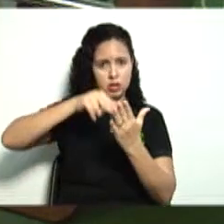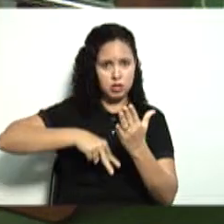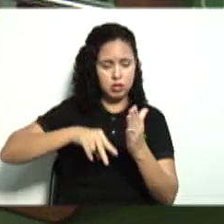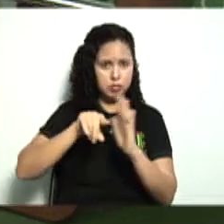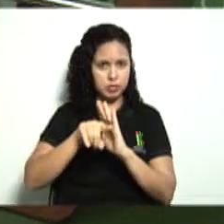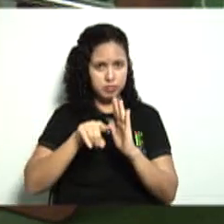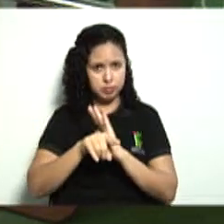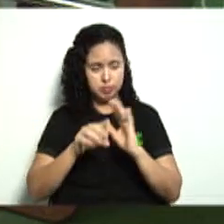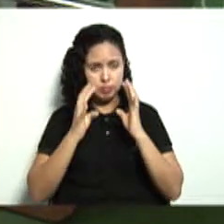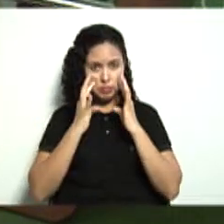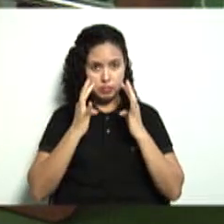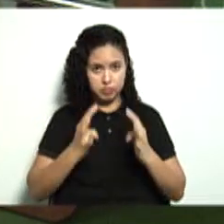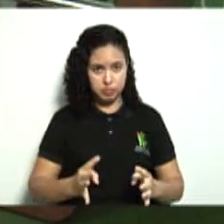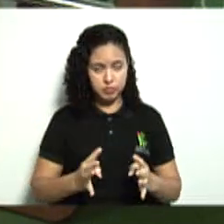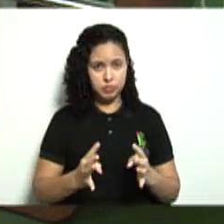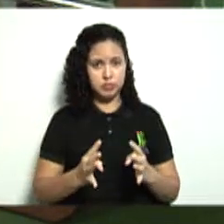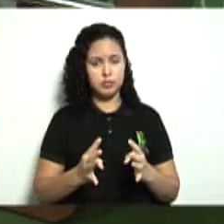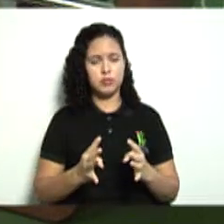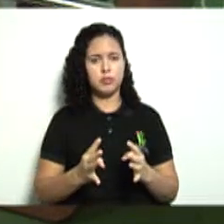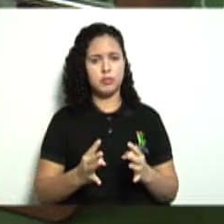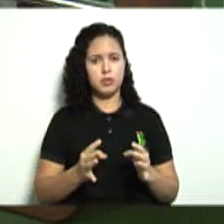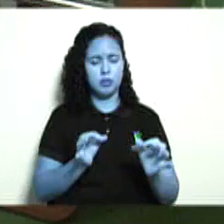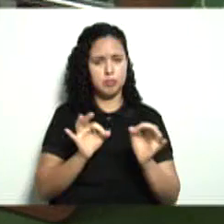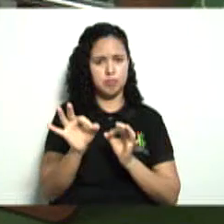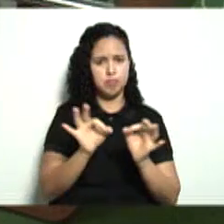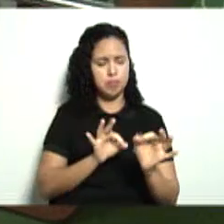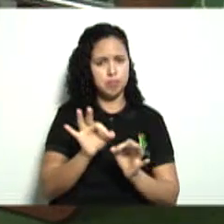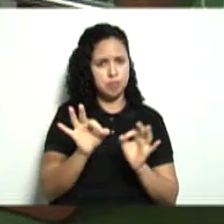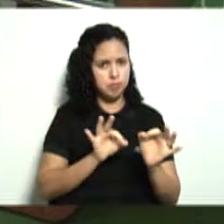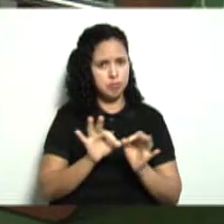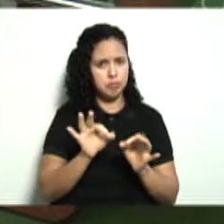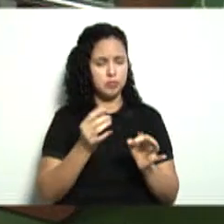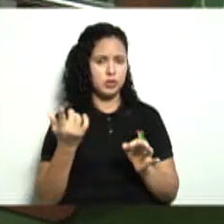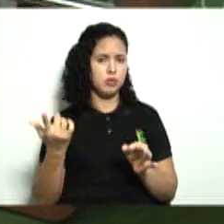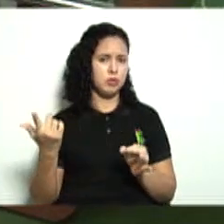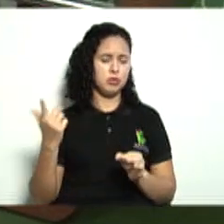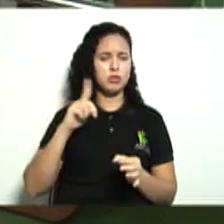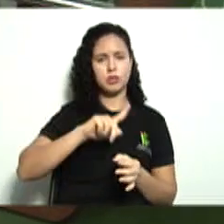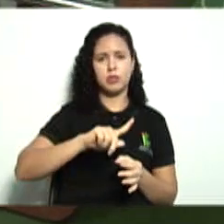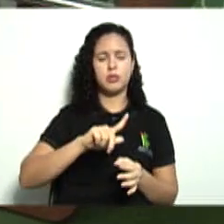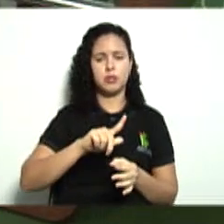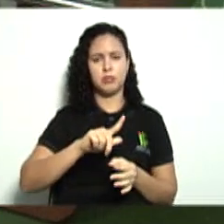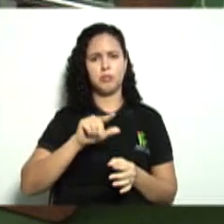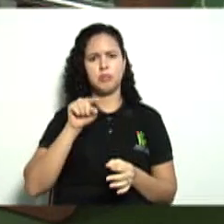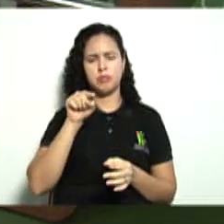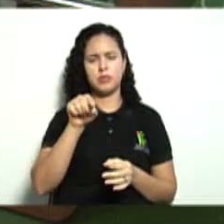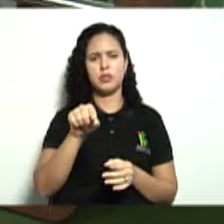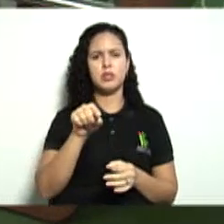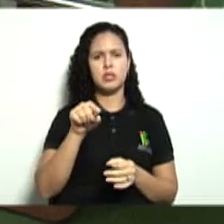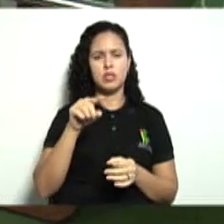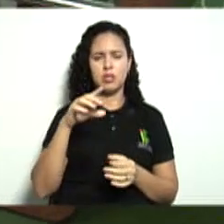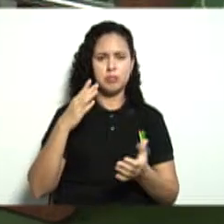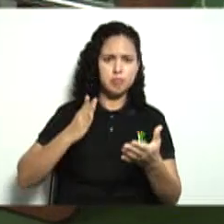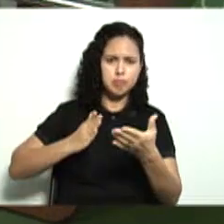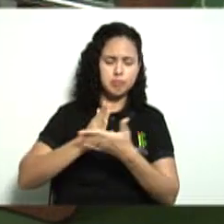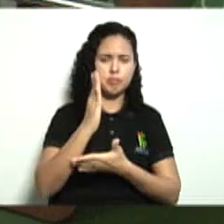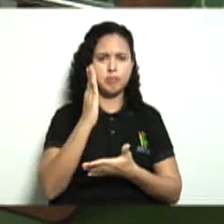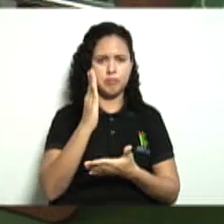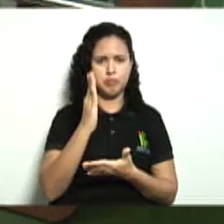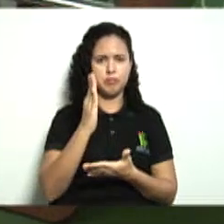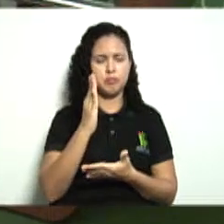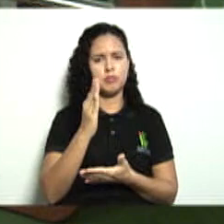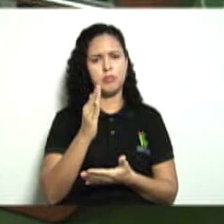com atenção, a gente reformulou ela para você acertar, a nossa intenção aqui é que você